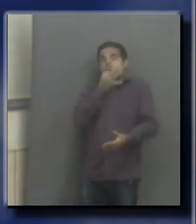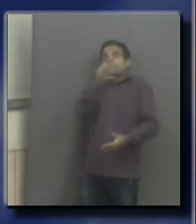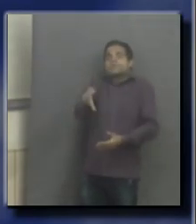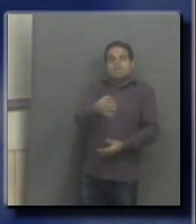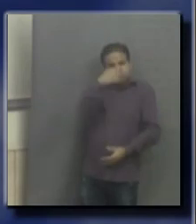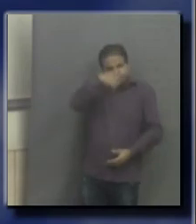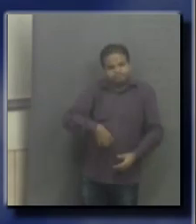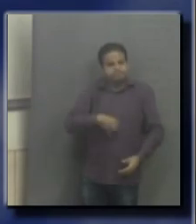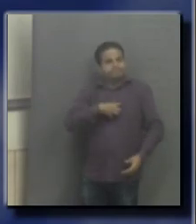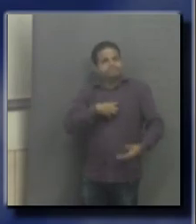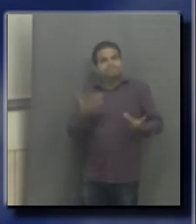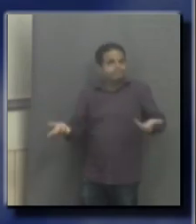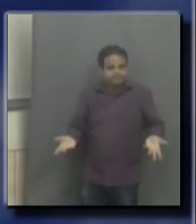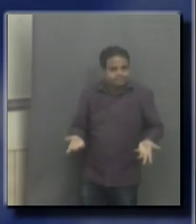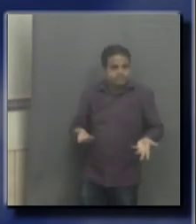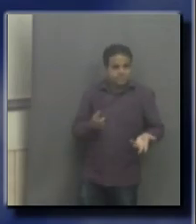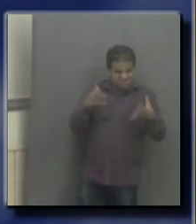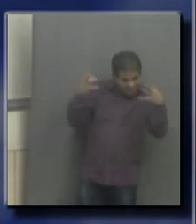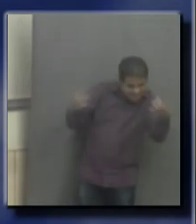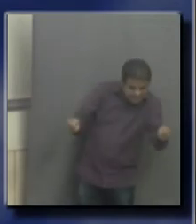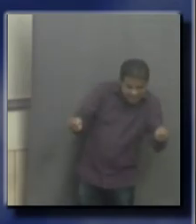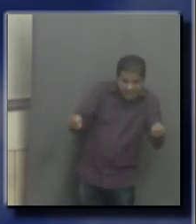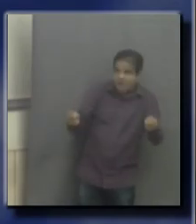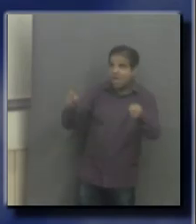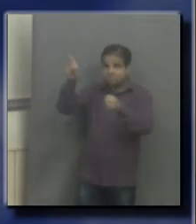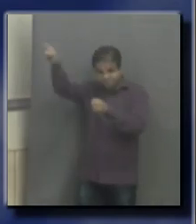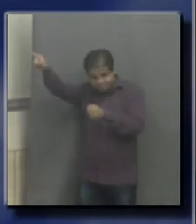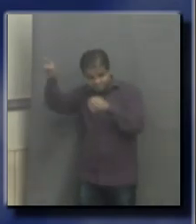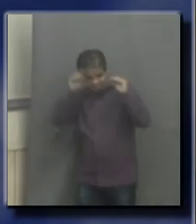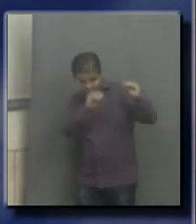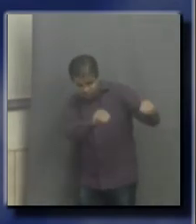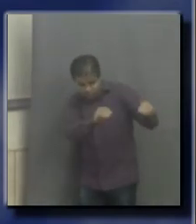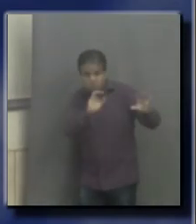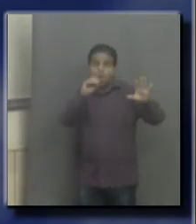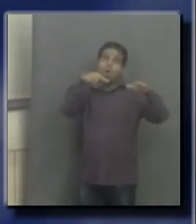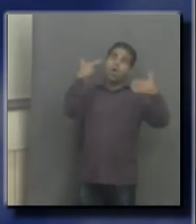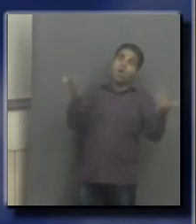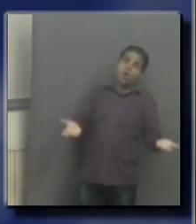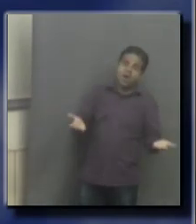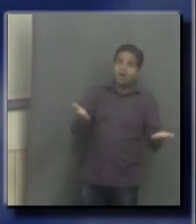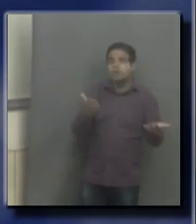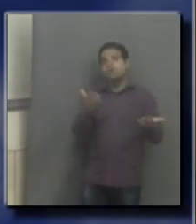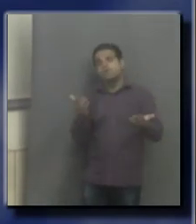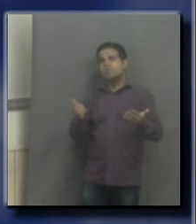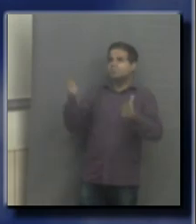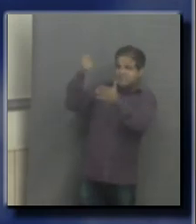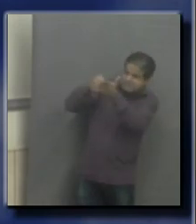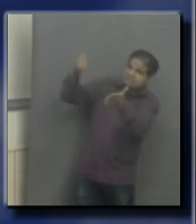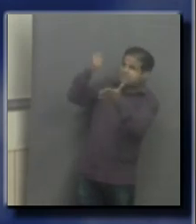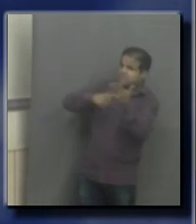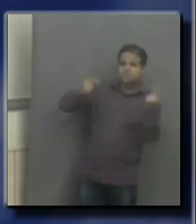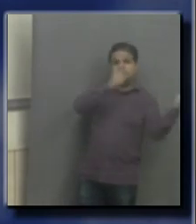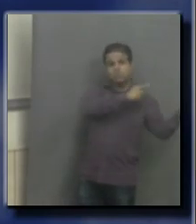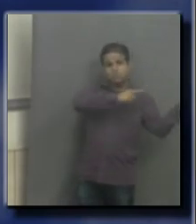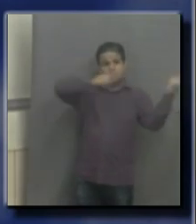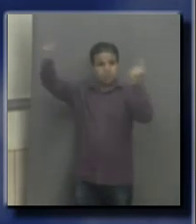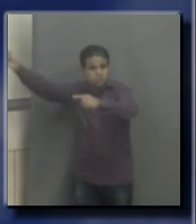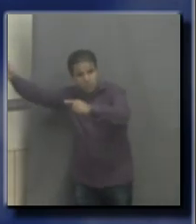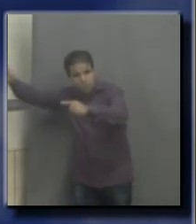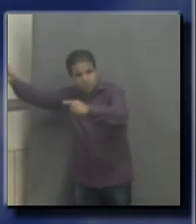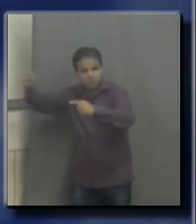a isso, né? Vamos aceitar que isso está posto ou vamos ainda lutar mesmo contra